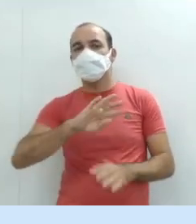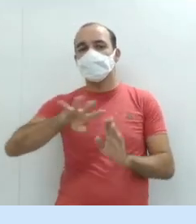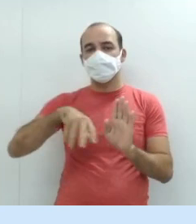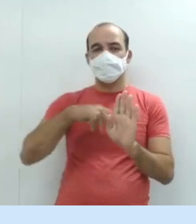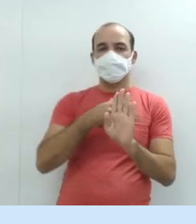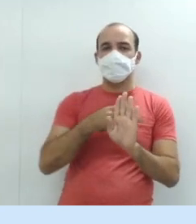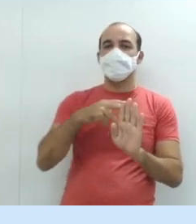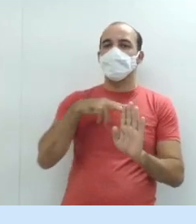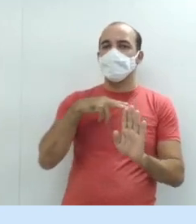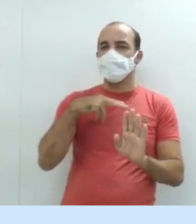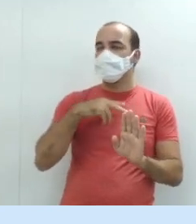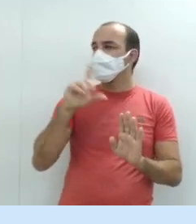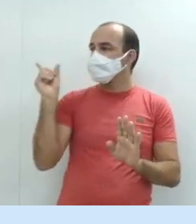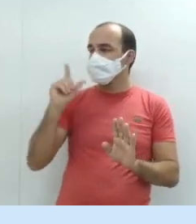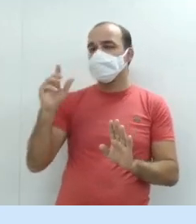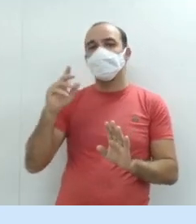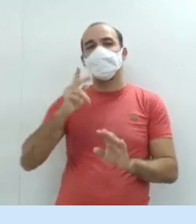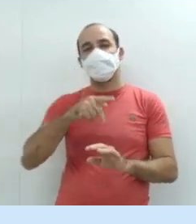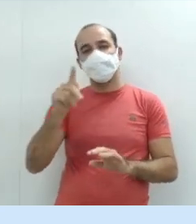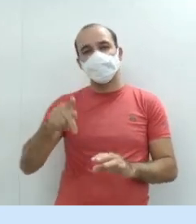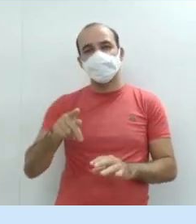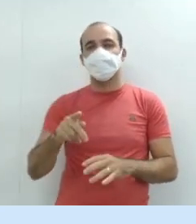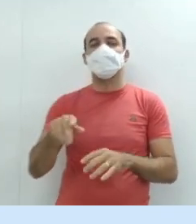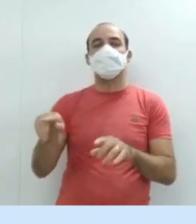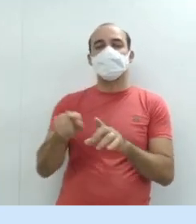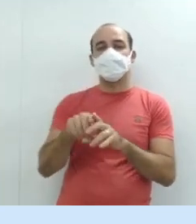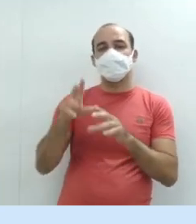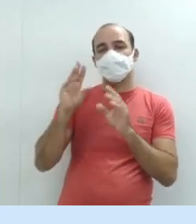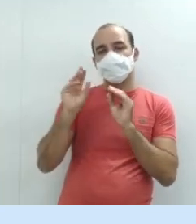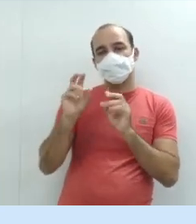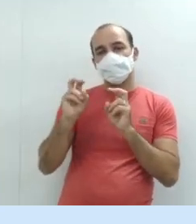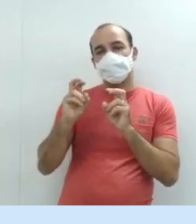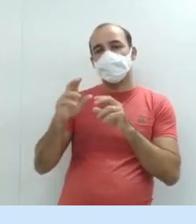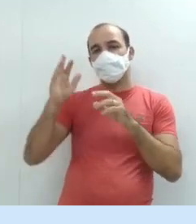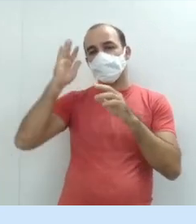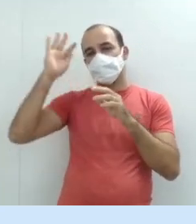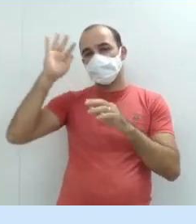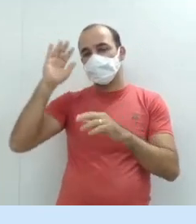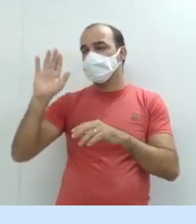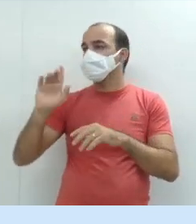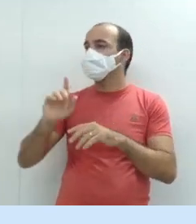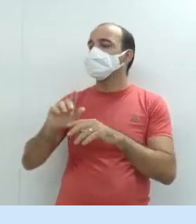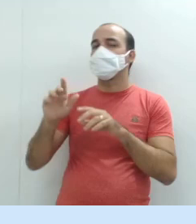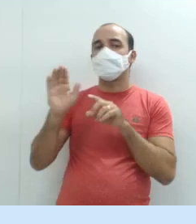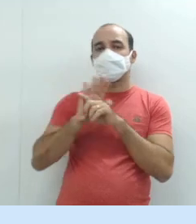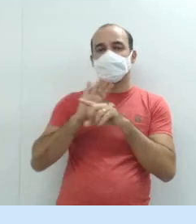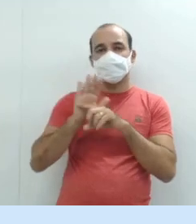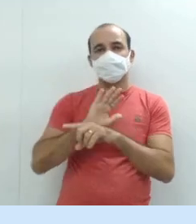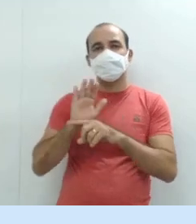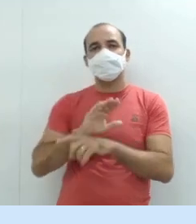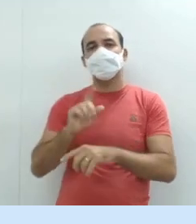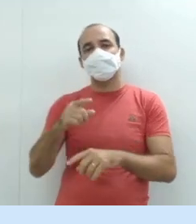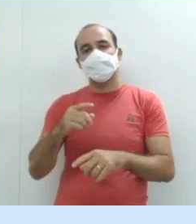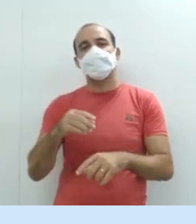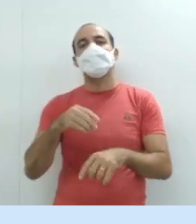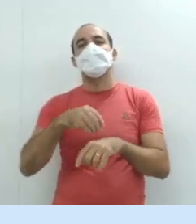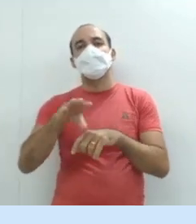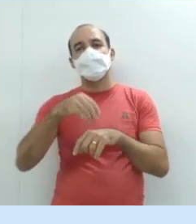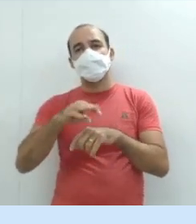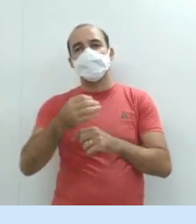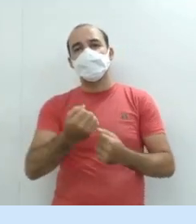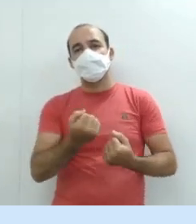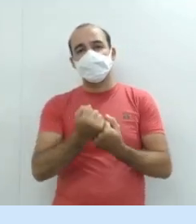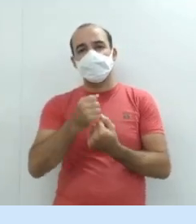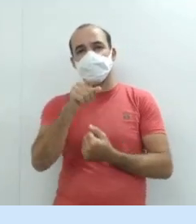@marconi1977, e você pode tirar suas dúvidas de filosofia para o SSA. Estou ali à sua disposição, tá bom? Mas